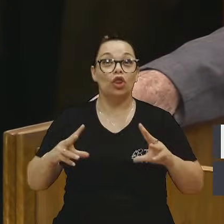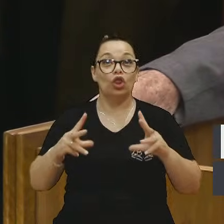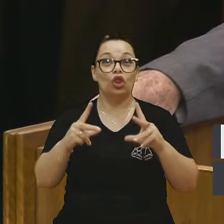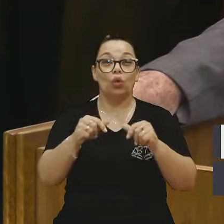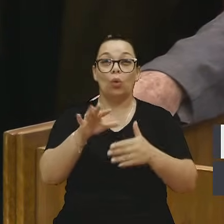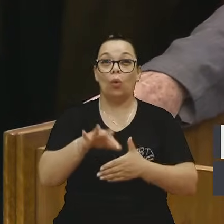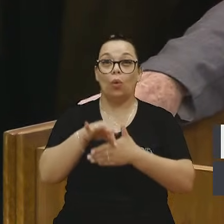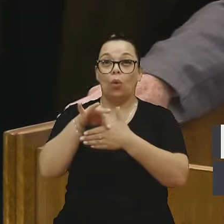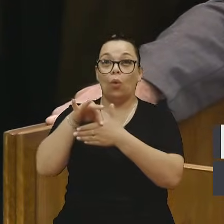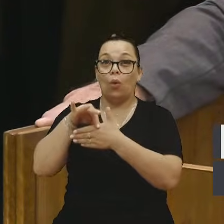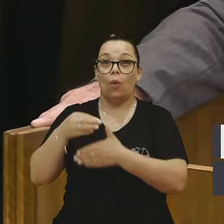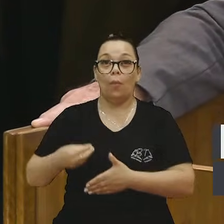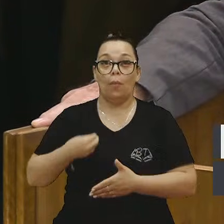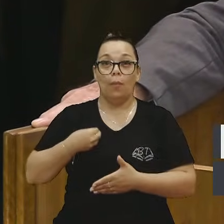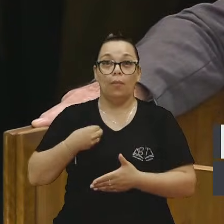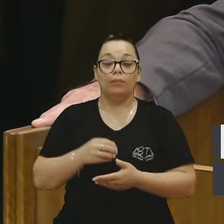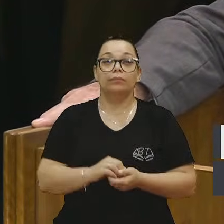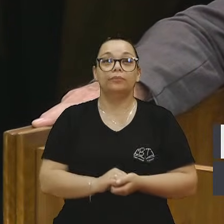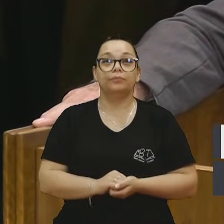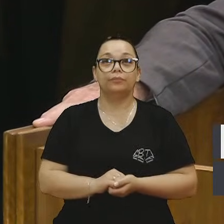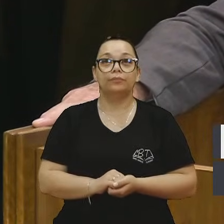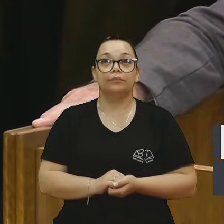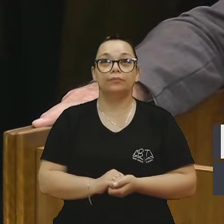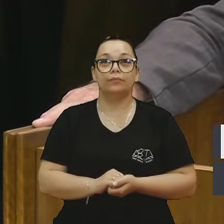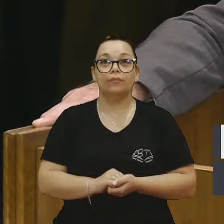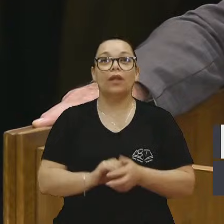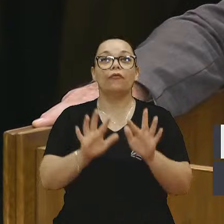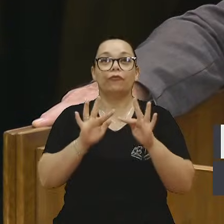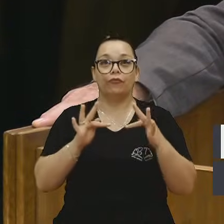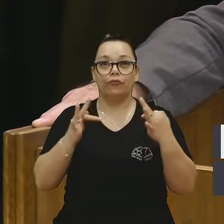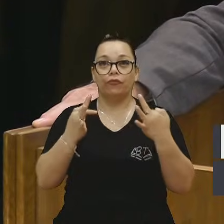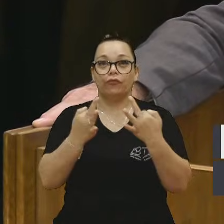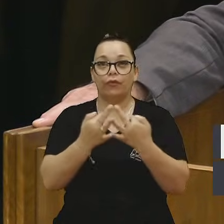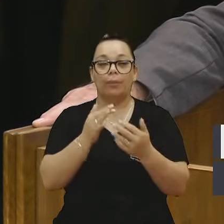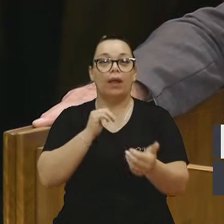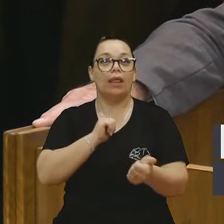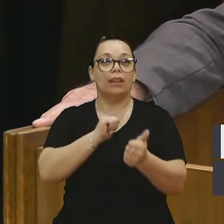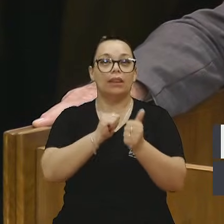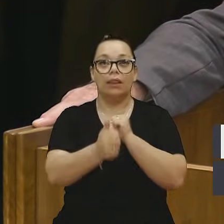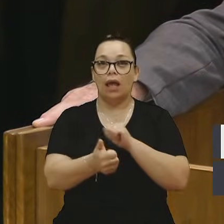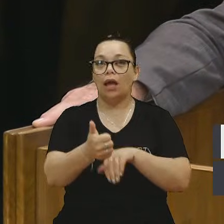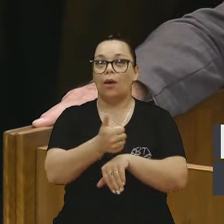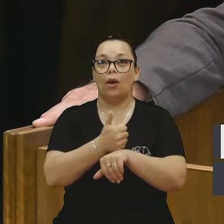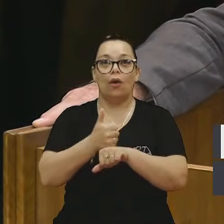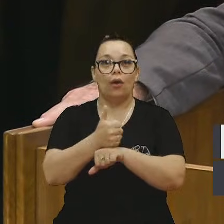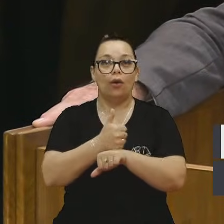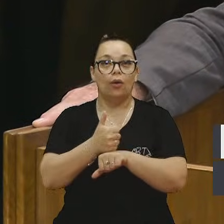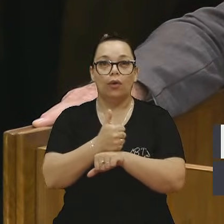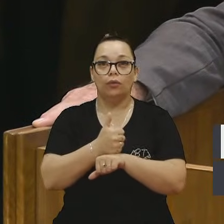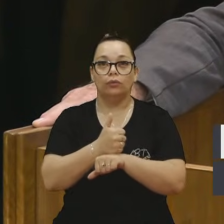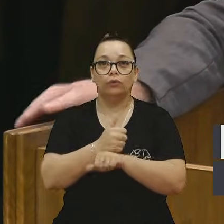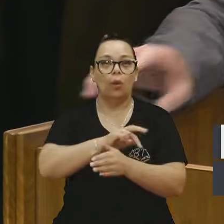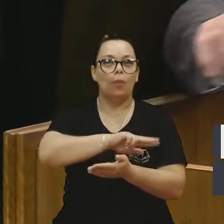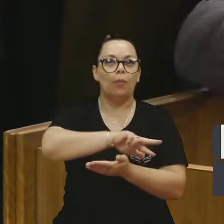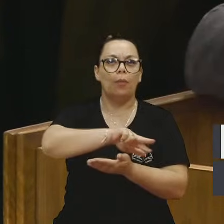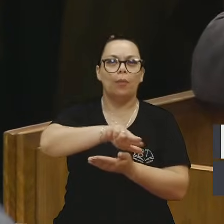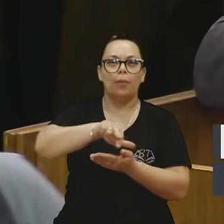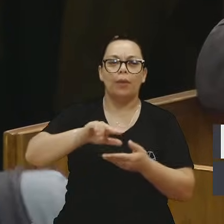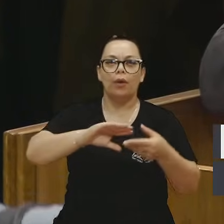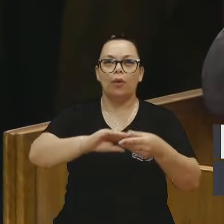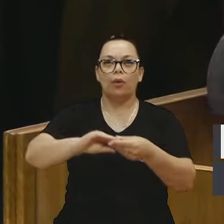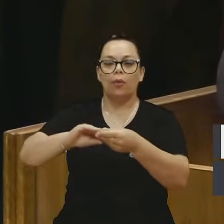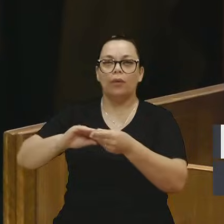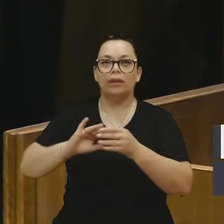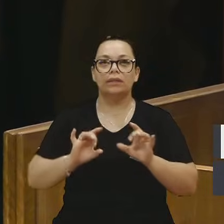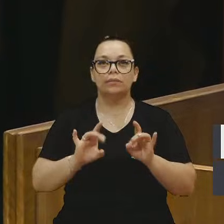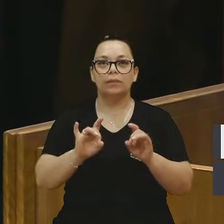lideranças presentes, saudar os familiares, os atletas, os profissionais, Enfim, uma saudação